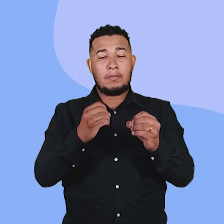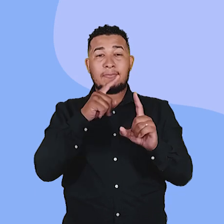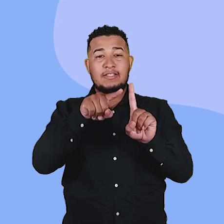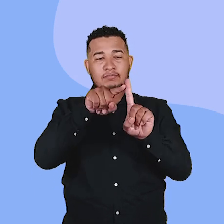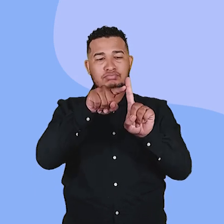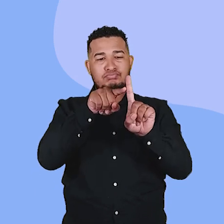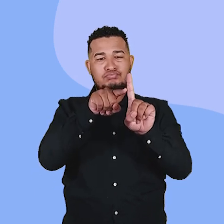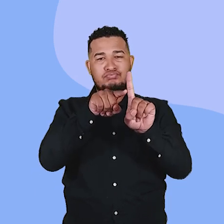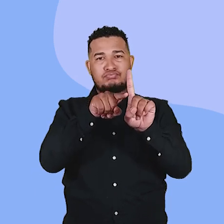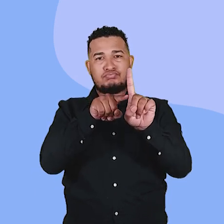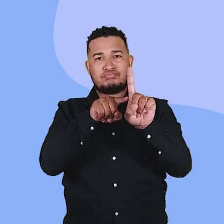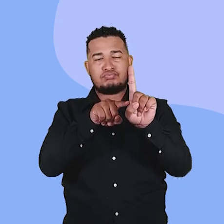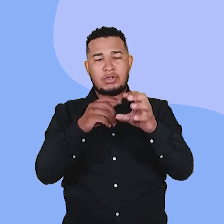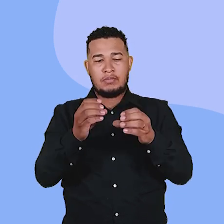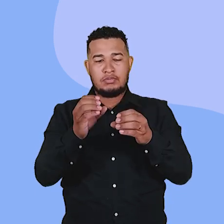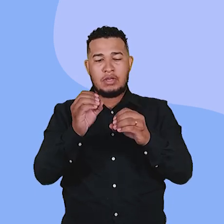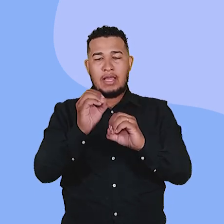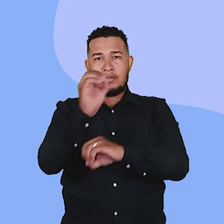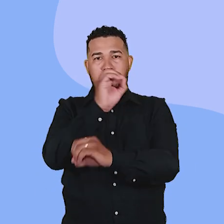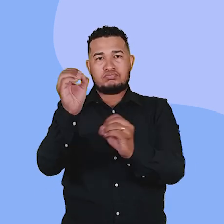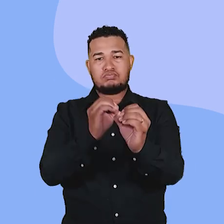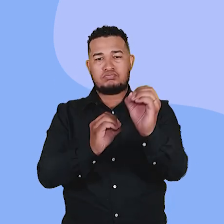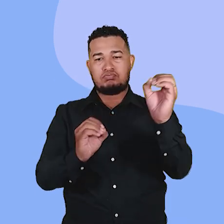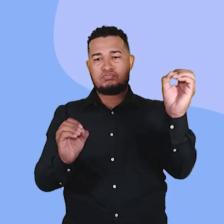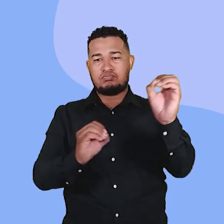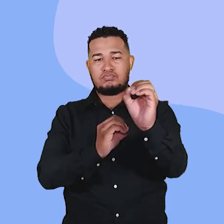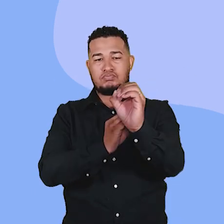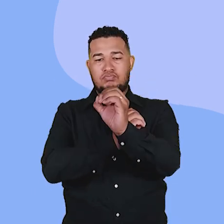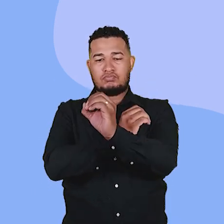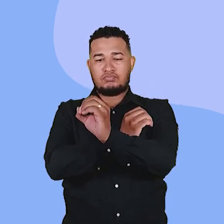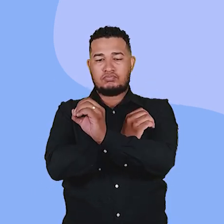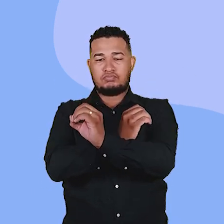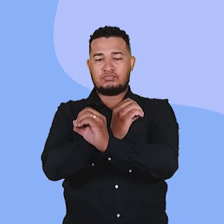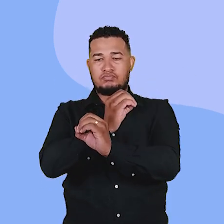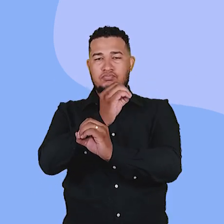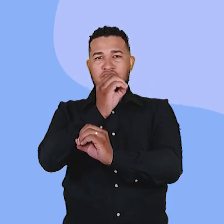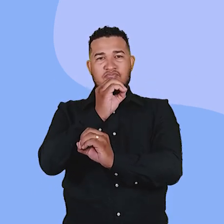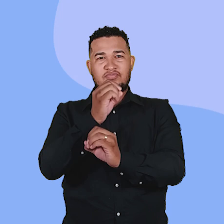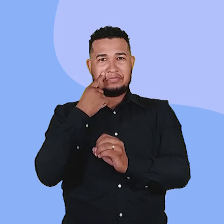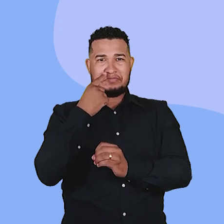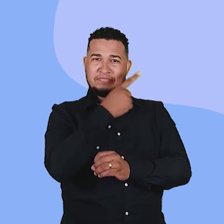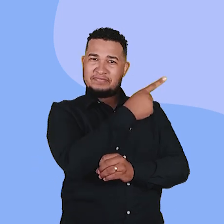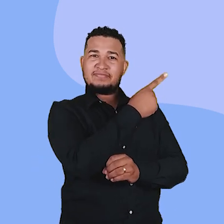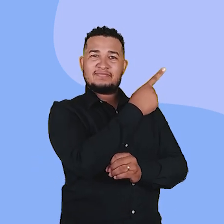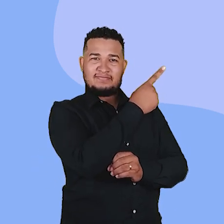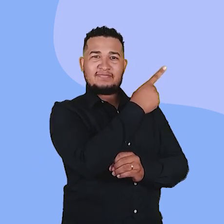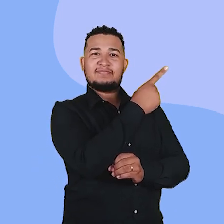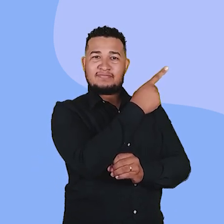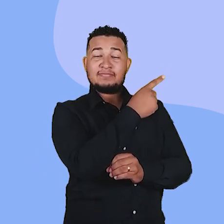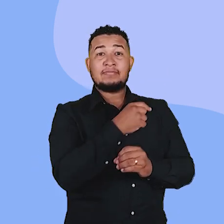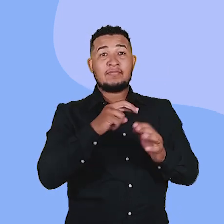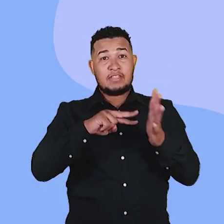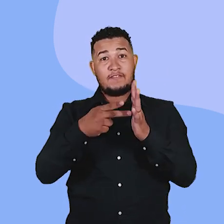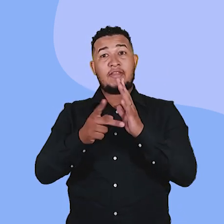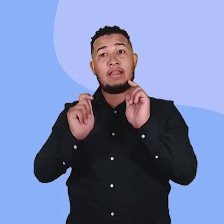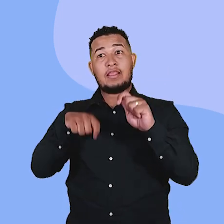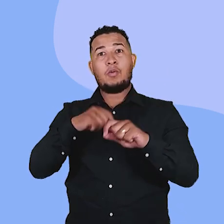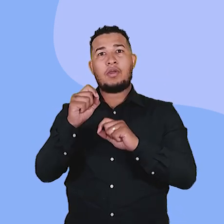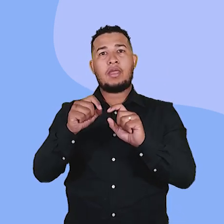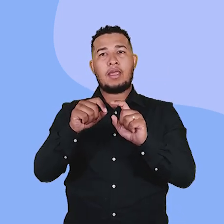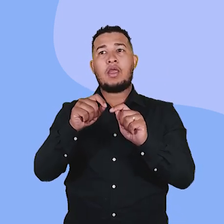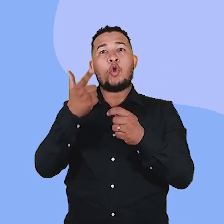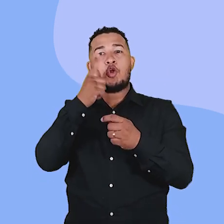mais lentamente. Ou seja, aplicando aí diferentes situações para esse meu líquido, eu consigo fazer com que a energia